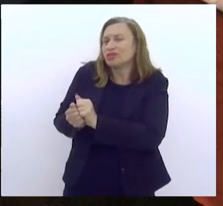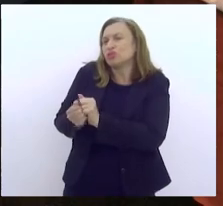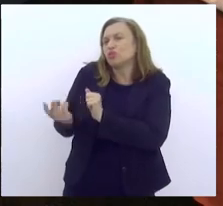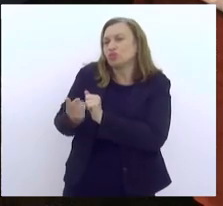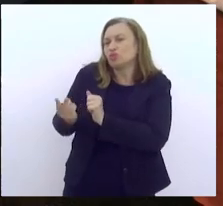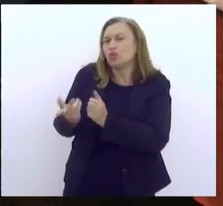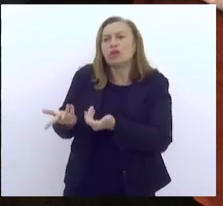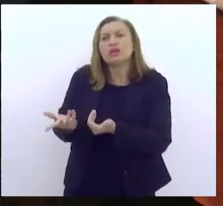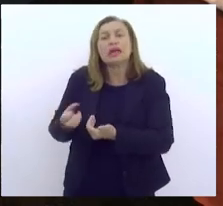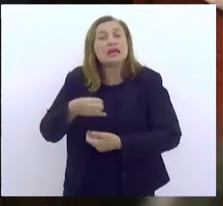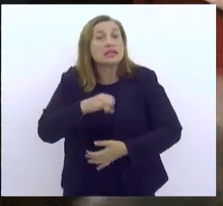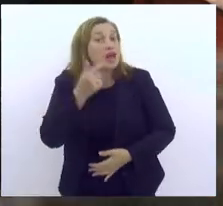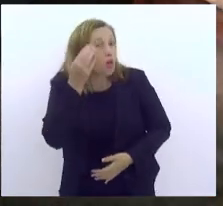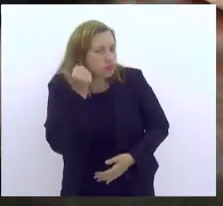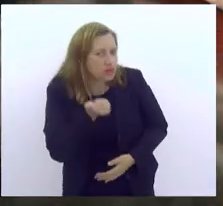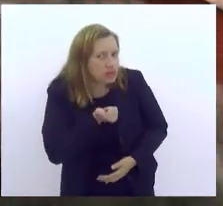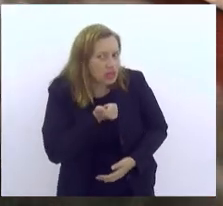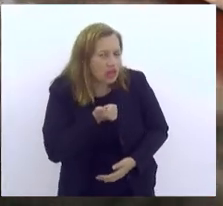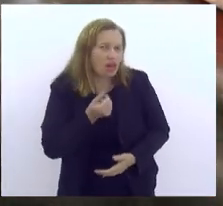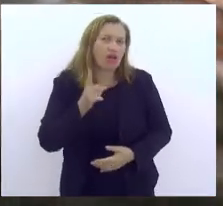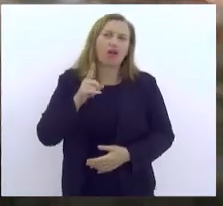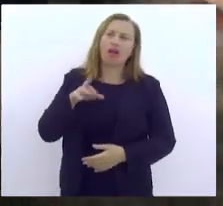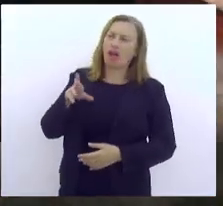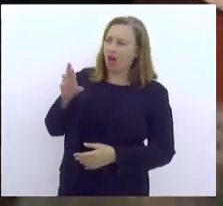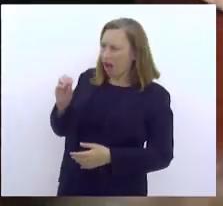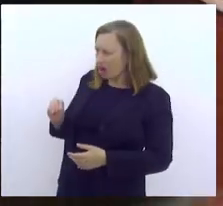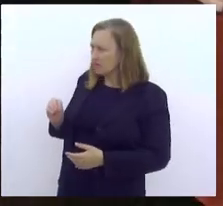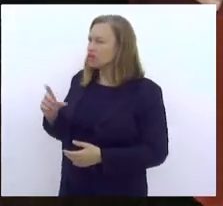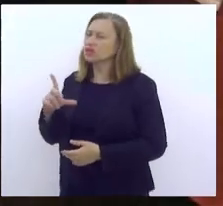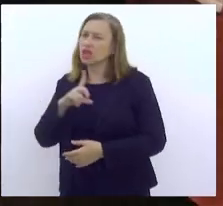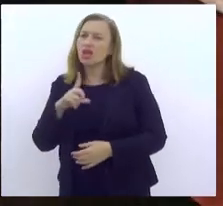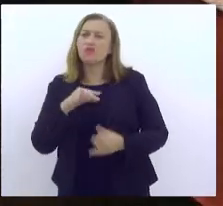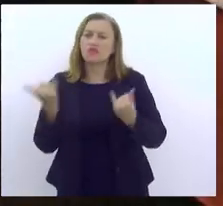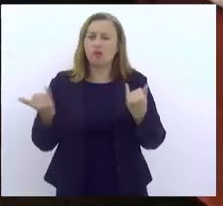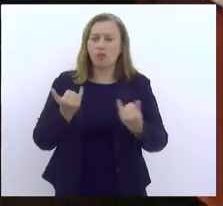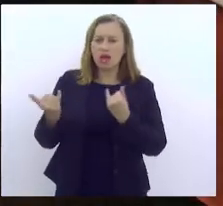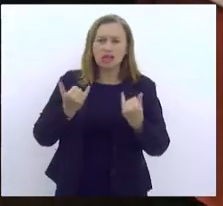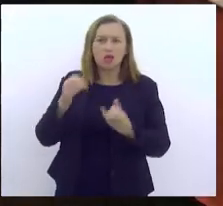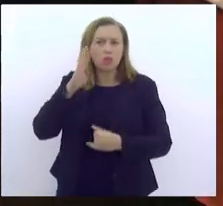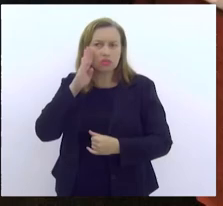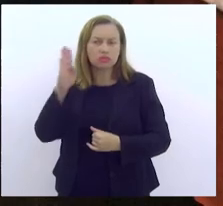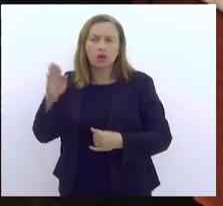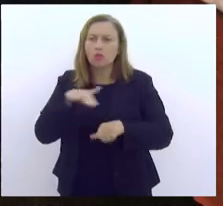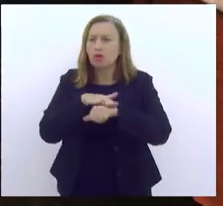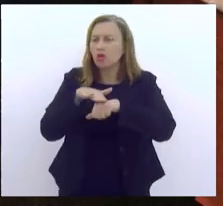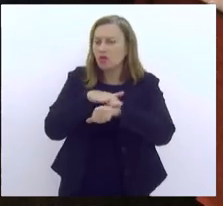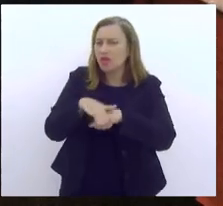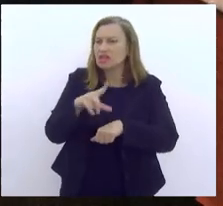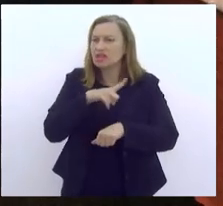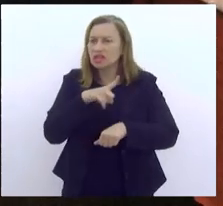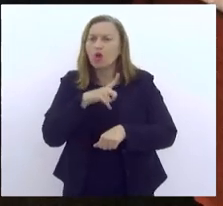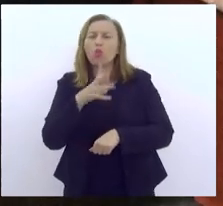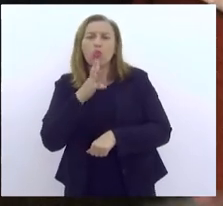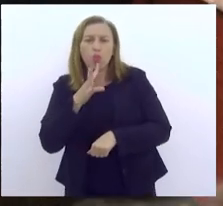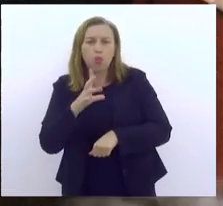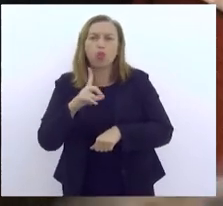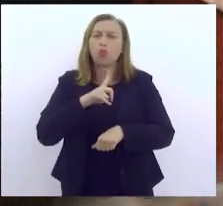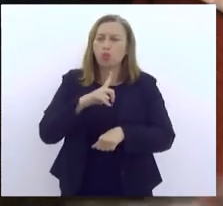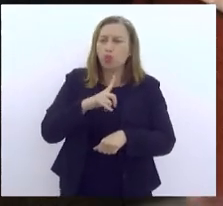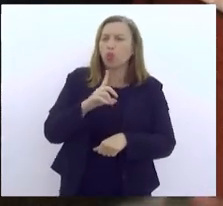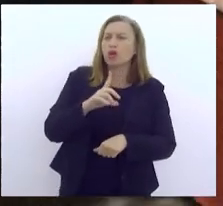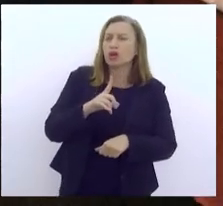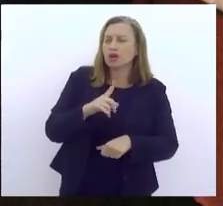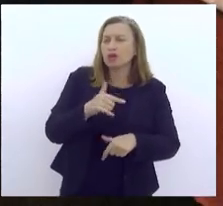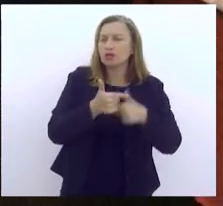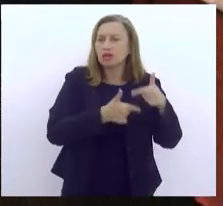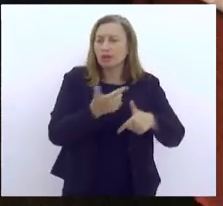Se eu sei, claro que eu tenho informação privilegiada pela conversa que tenho, pelo conhecimento que exerci,